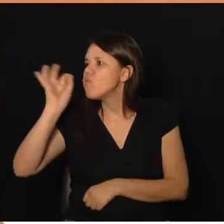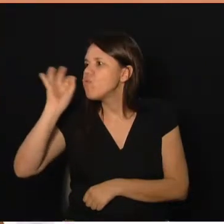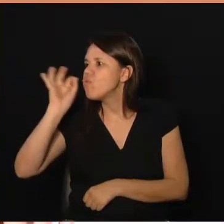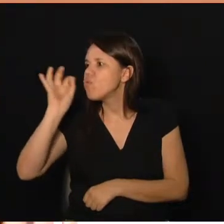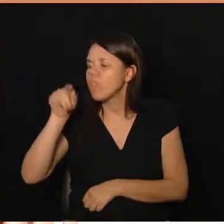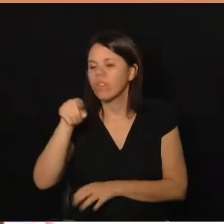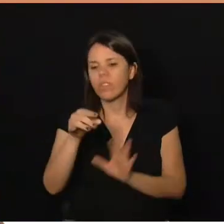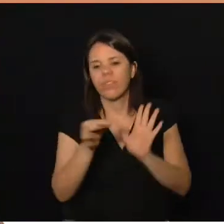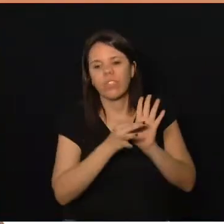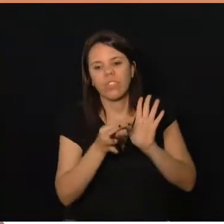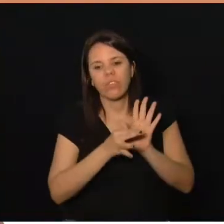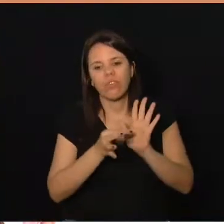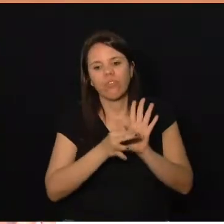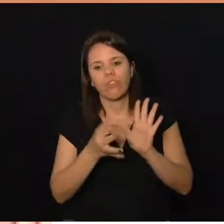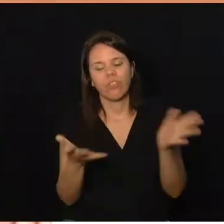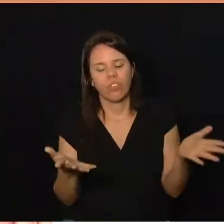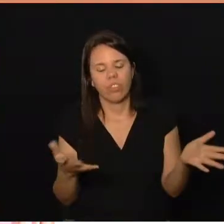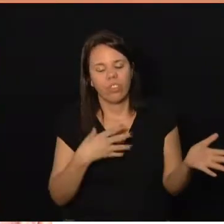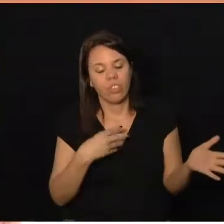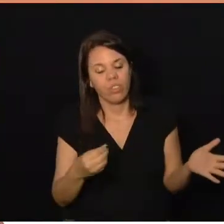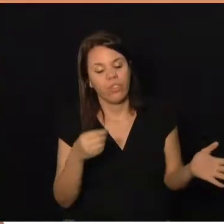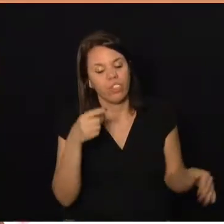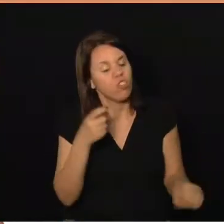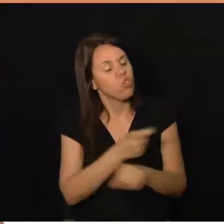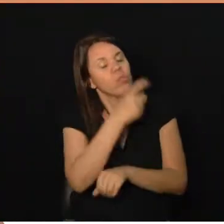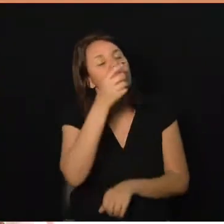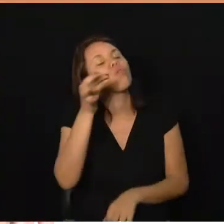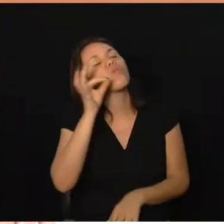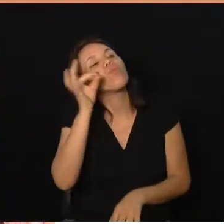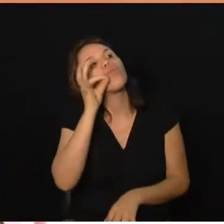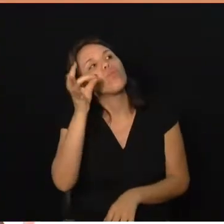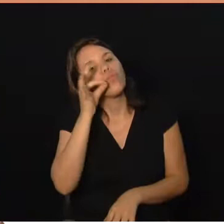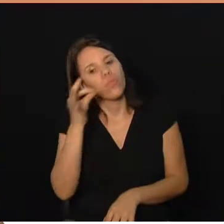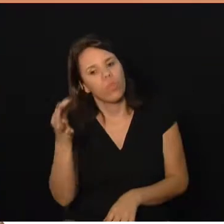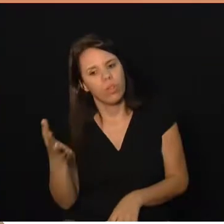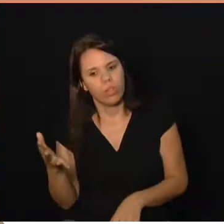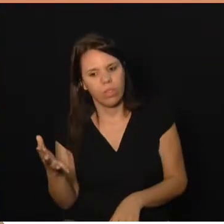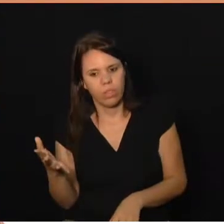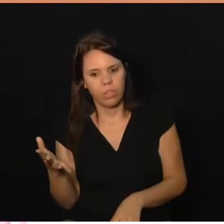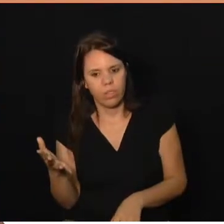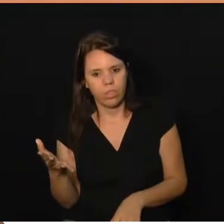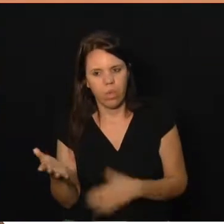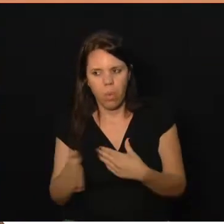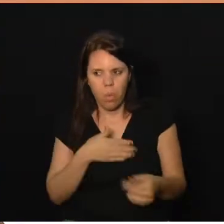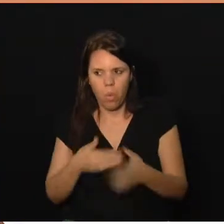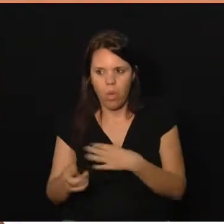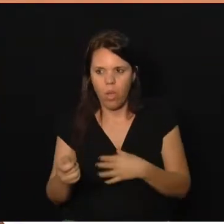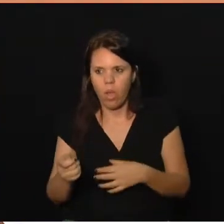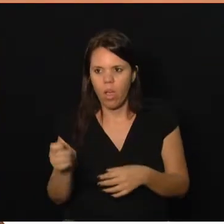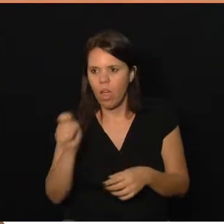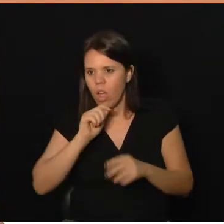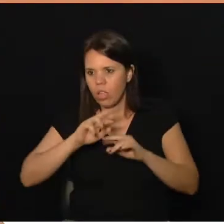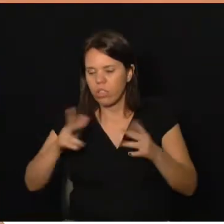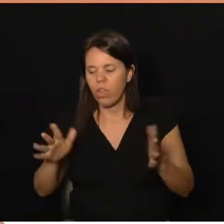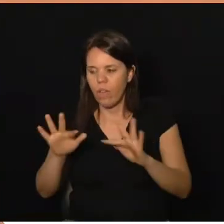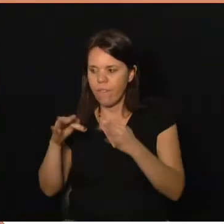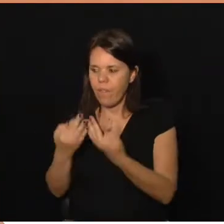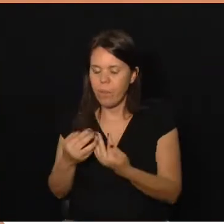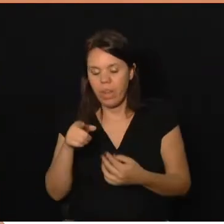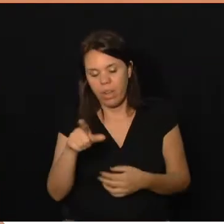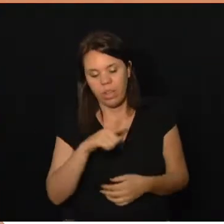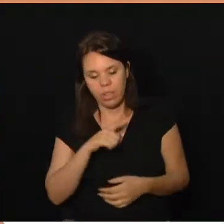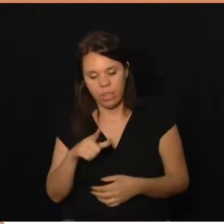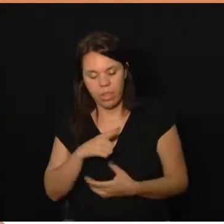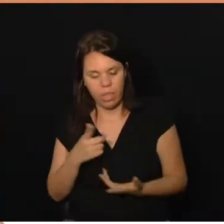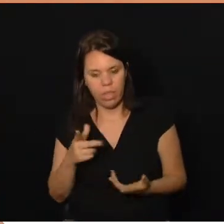que descobriram que o filho está fumando maconha ou está usando qualquer outro tipo de droga? E uma família que possui um dependente químico que trabalha, tem